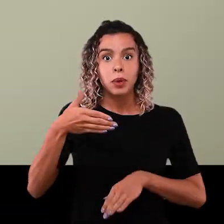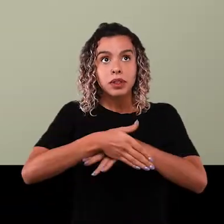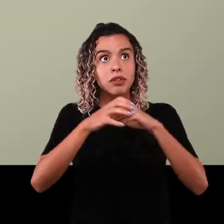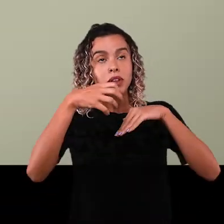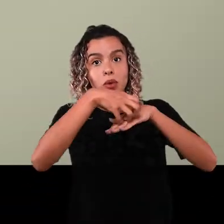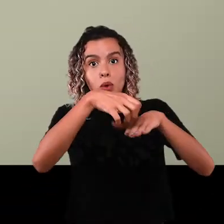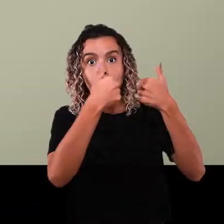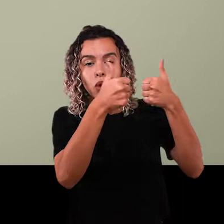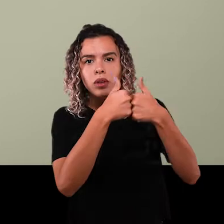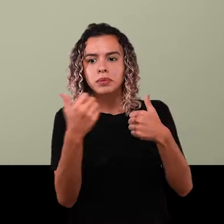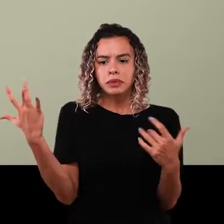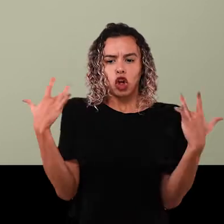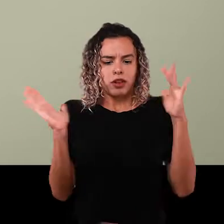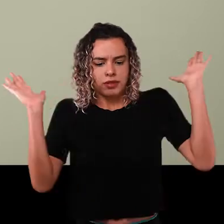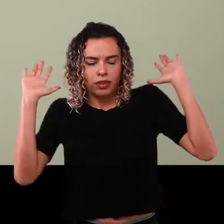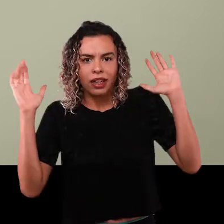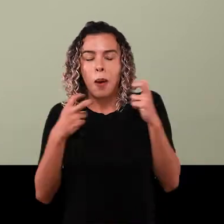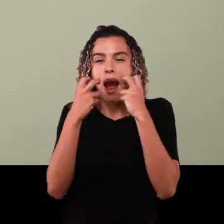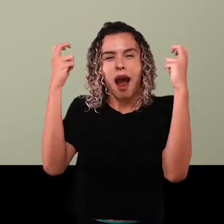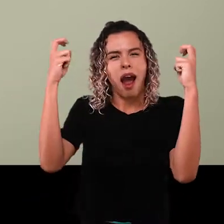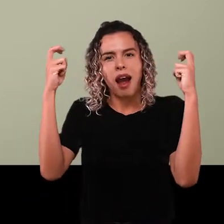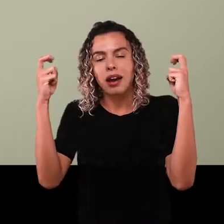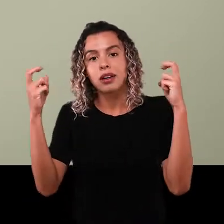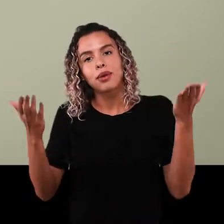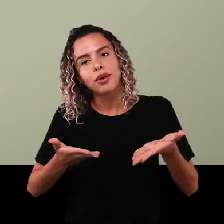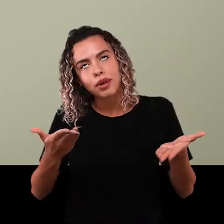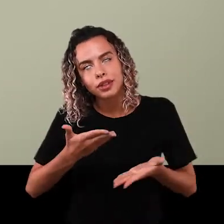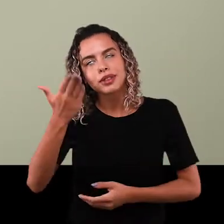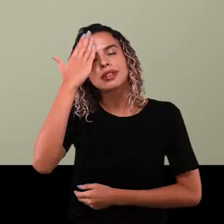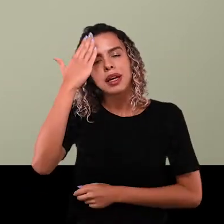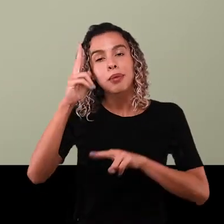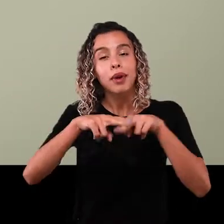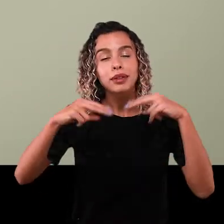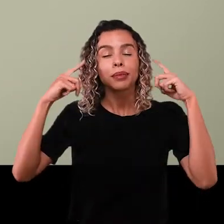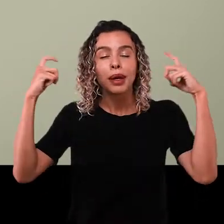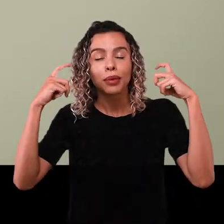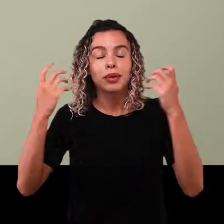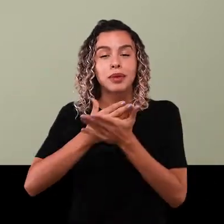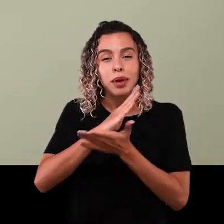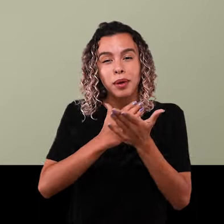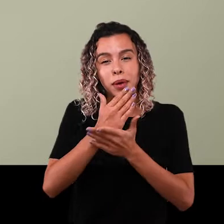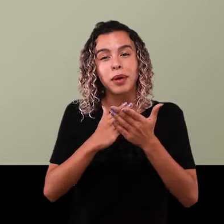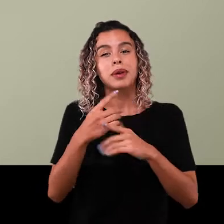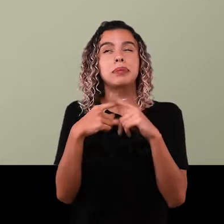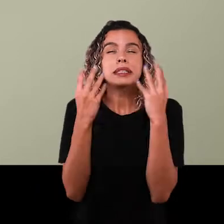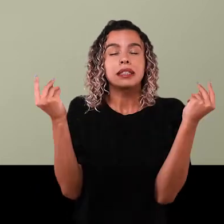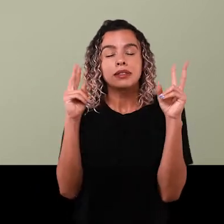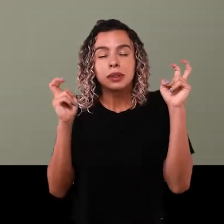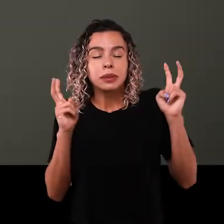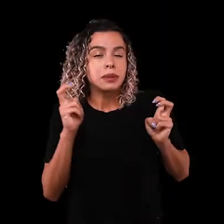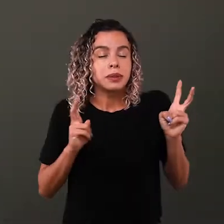num ônibus, eu não queria que ninguém me tocasse, eu gritava, e hoje eu sei que é por conta de barulho. Eu tenho uma sobrecarga sensorial